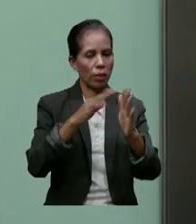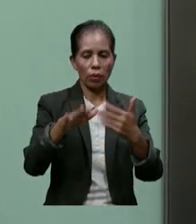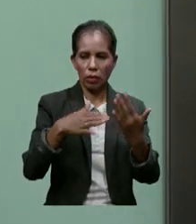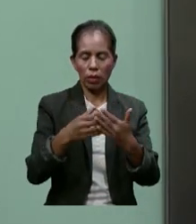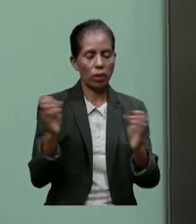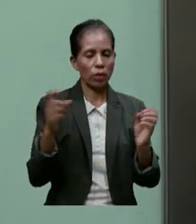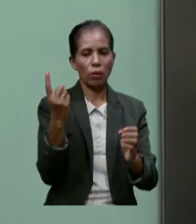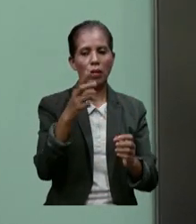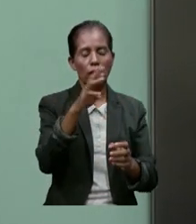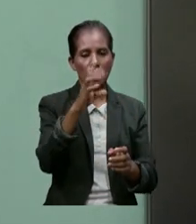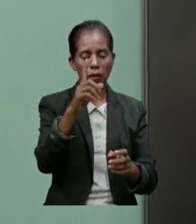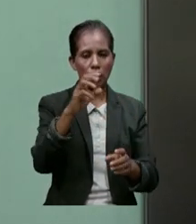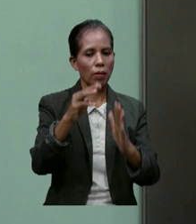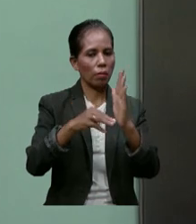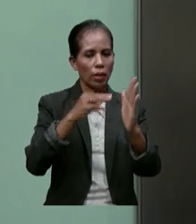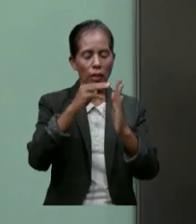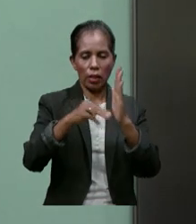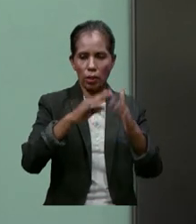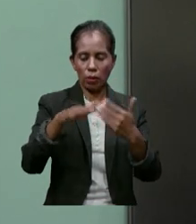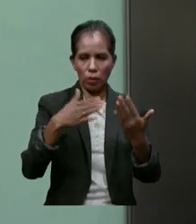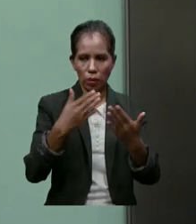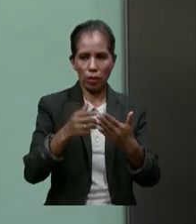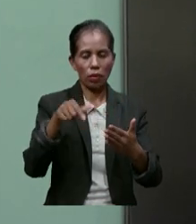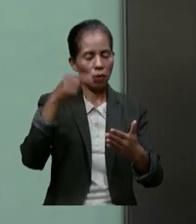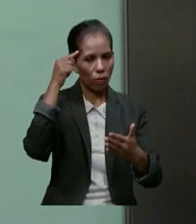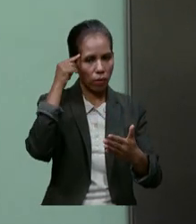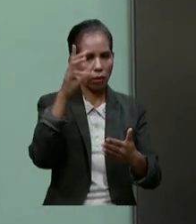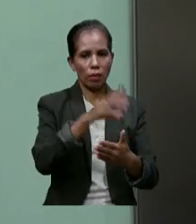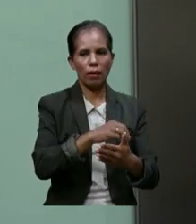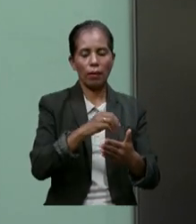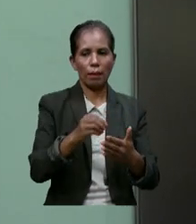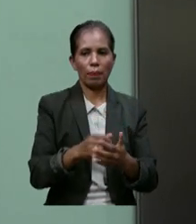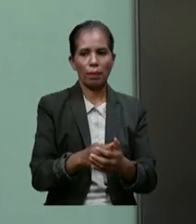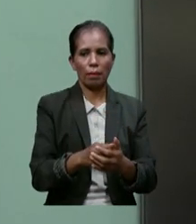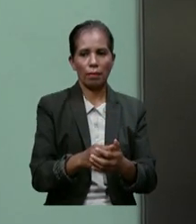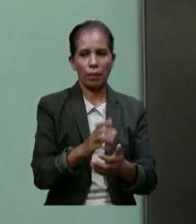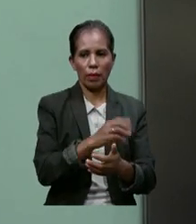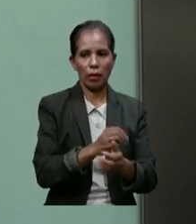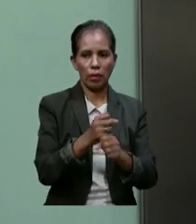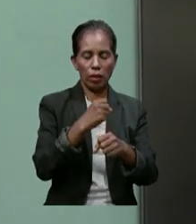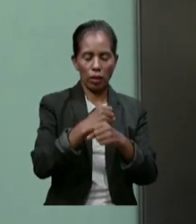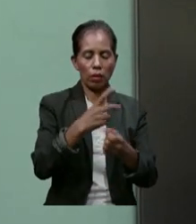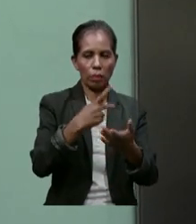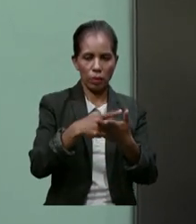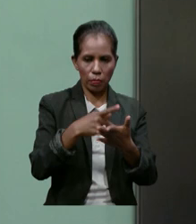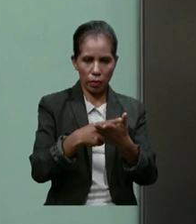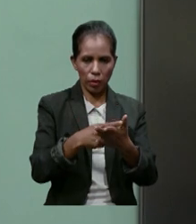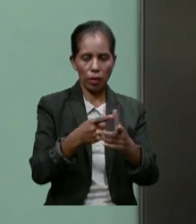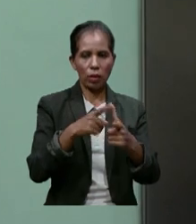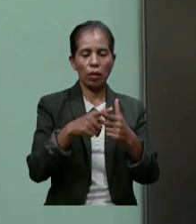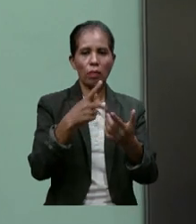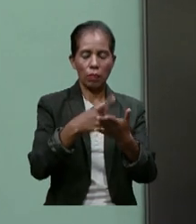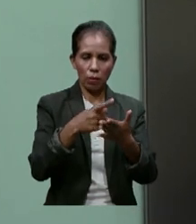para RTTL, mas nem para meio tudo, tanto nem governo, mas se halo proposta e proposta